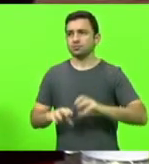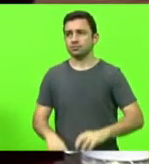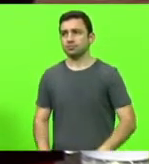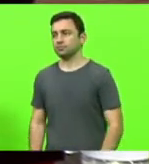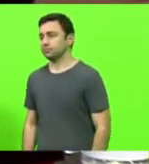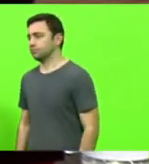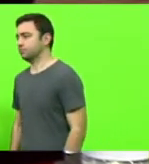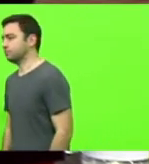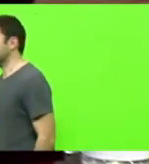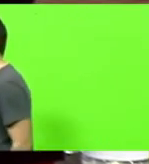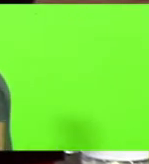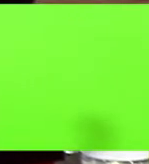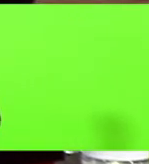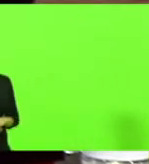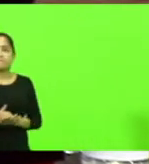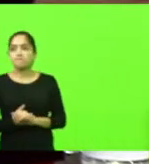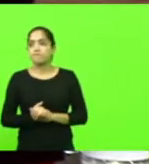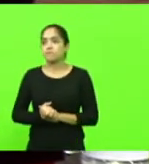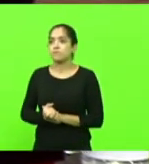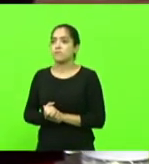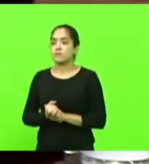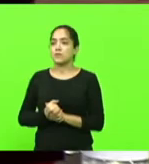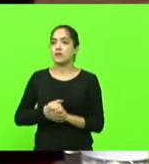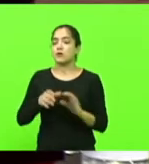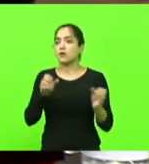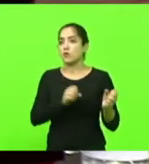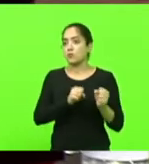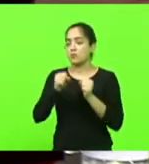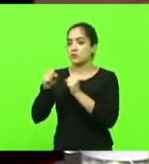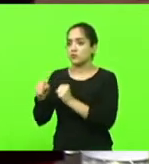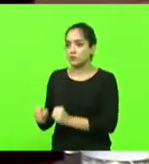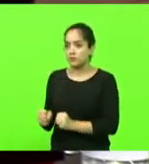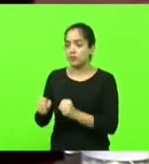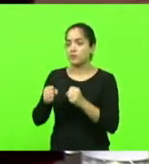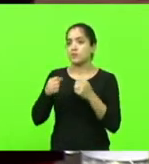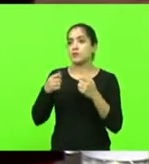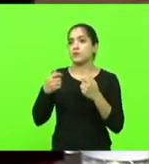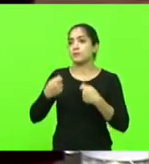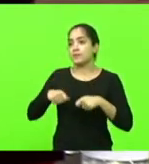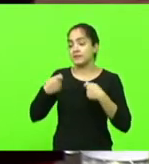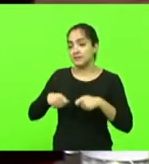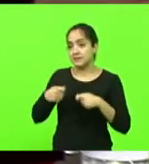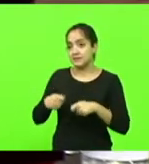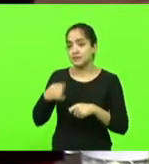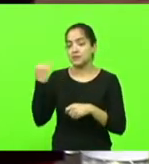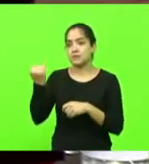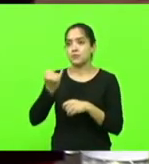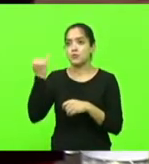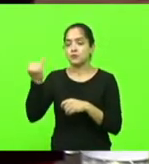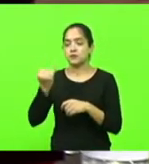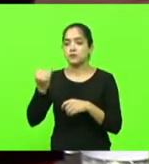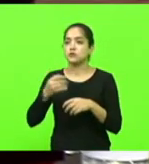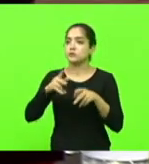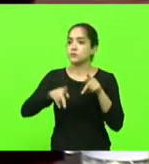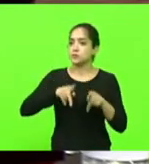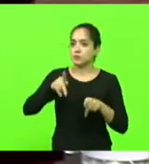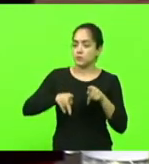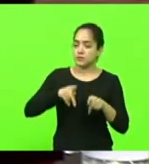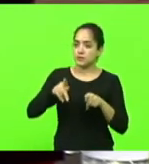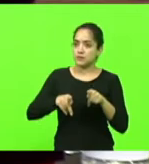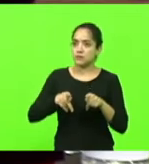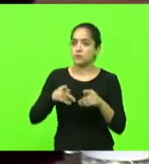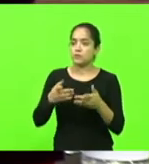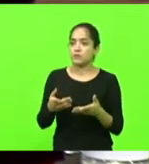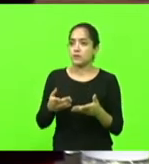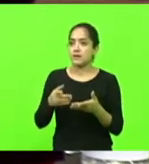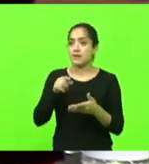sabemos que o poder público ele é necessário, que ele é indispensável para a população, porque